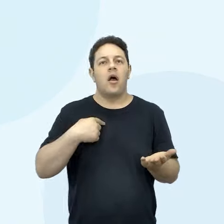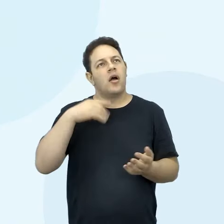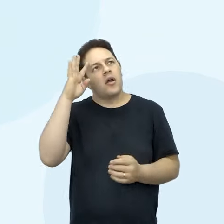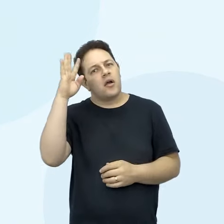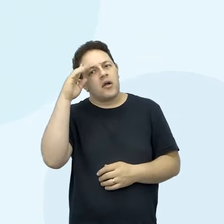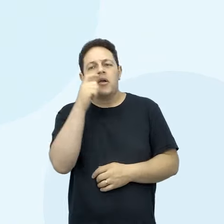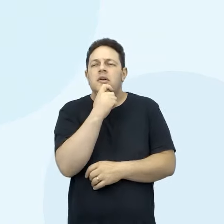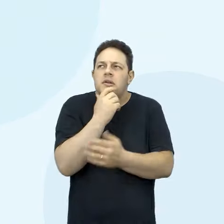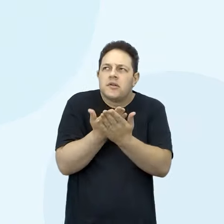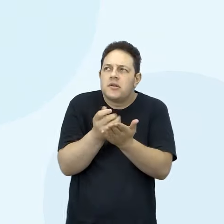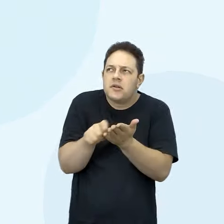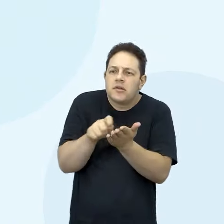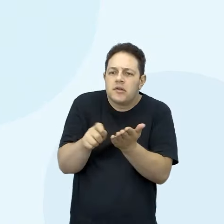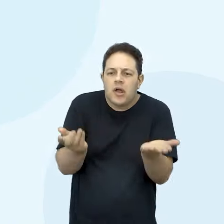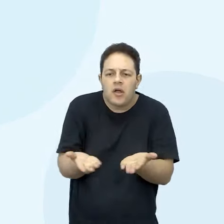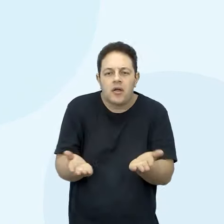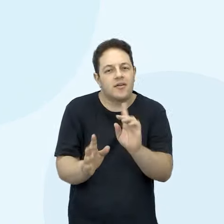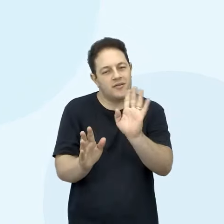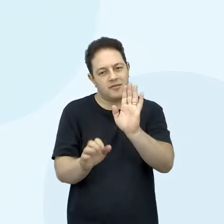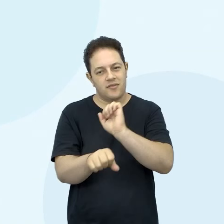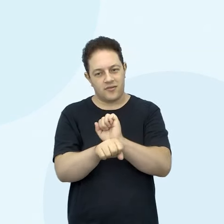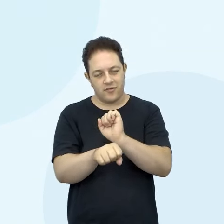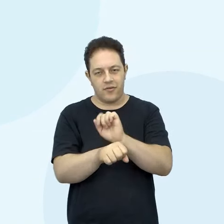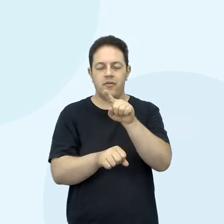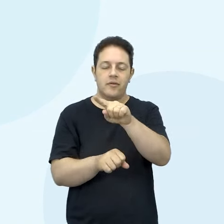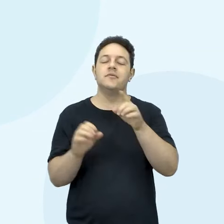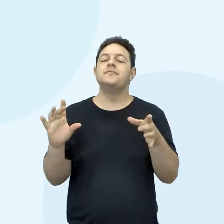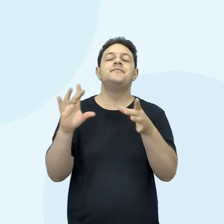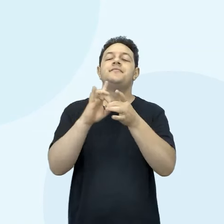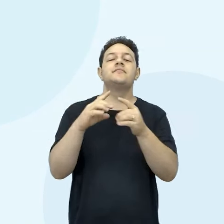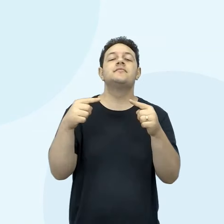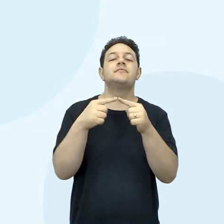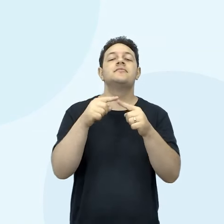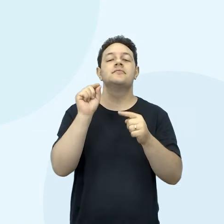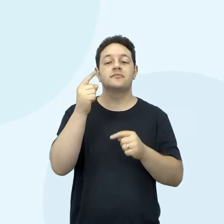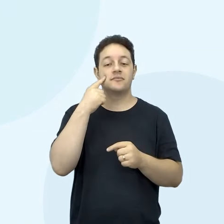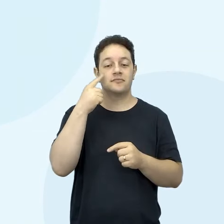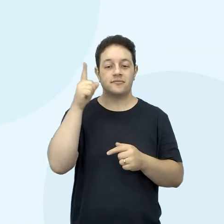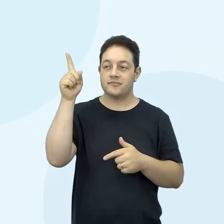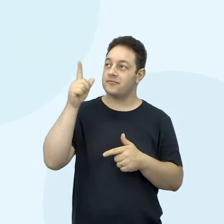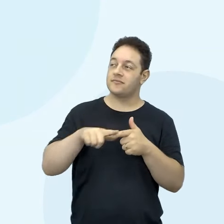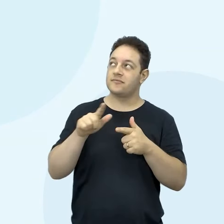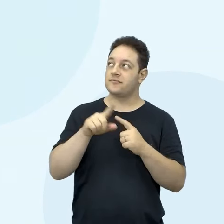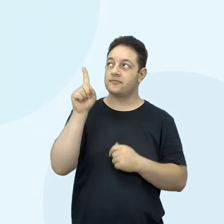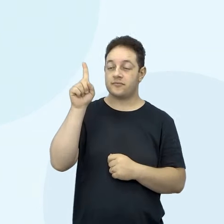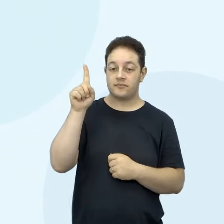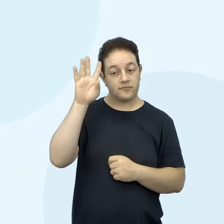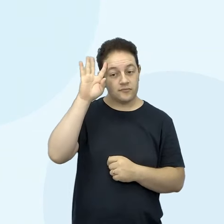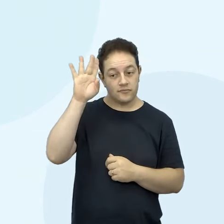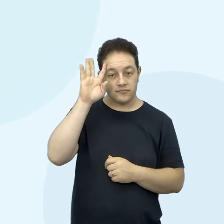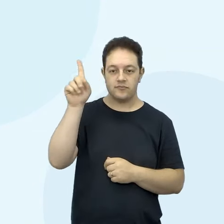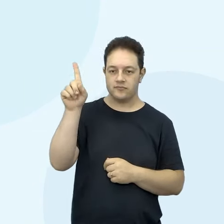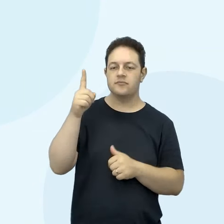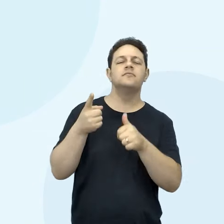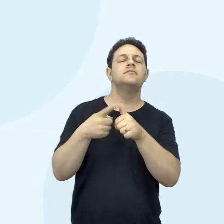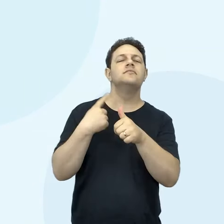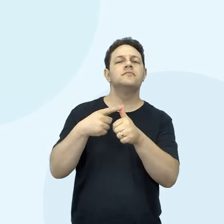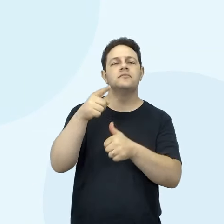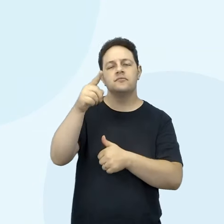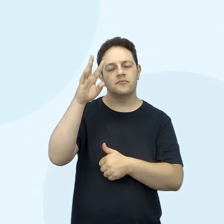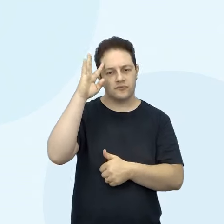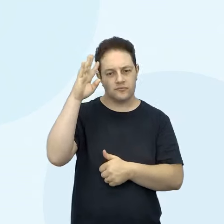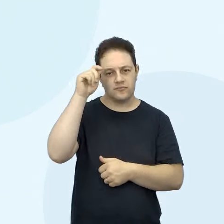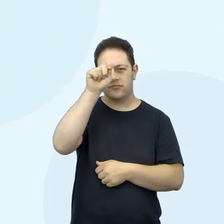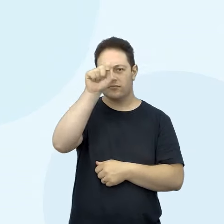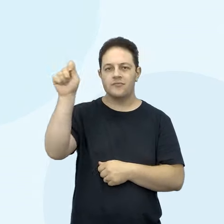pensar nelas, né? Porque elas estão atreladas ao quê? A resolução do problema que a gente vai começar agora. Primeiro, trazendo em